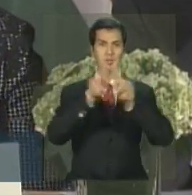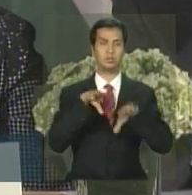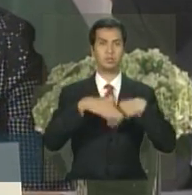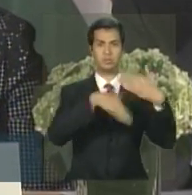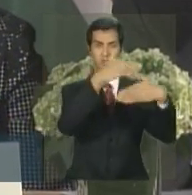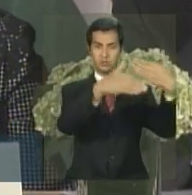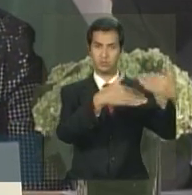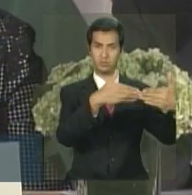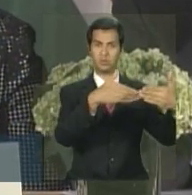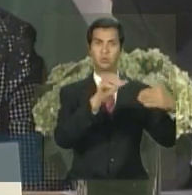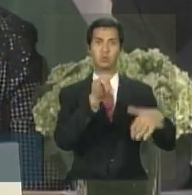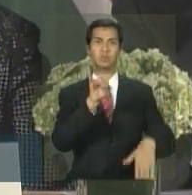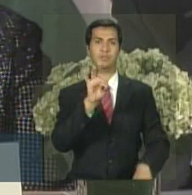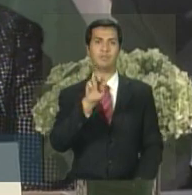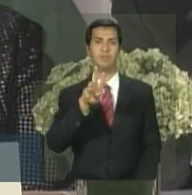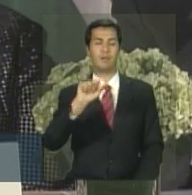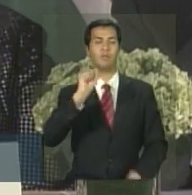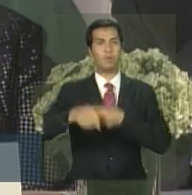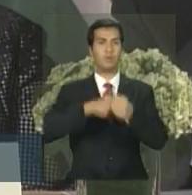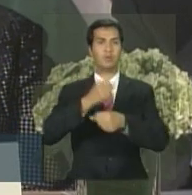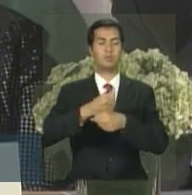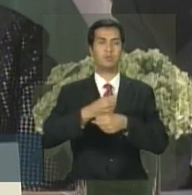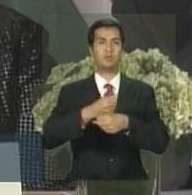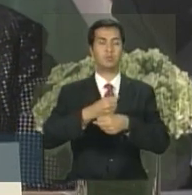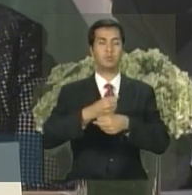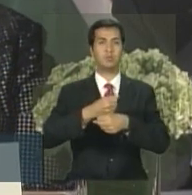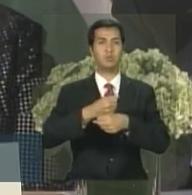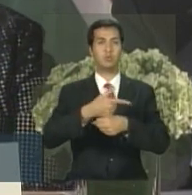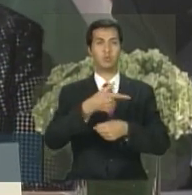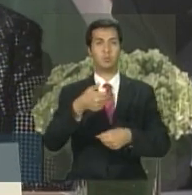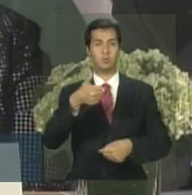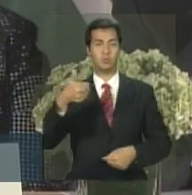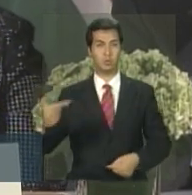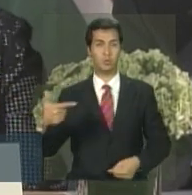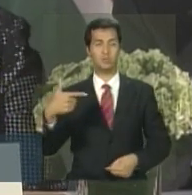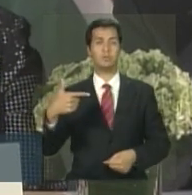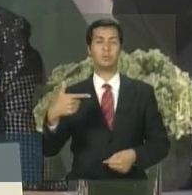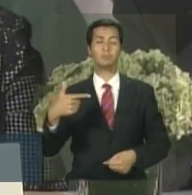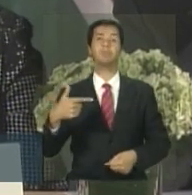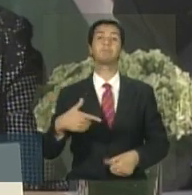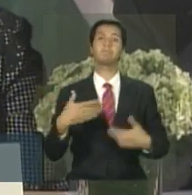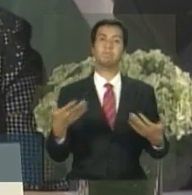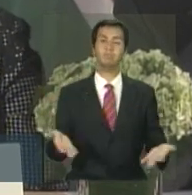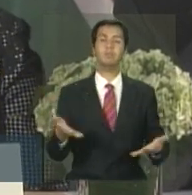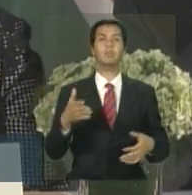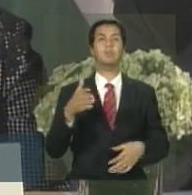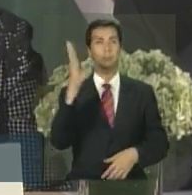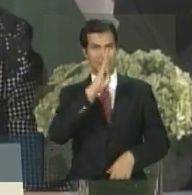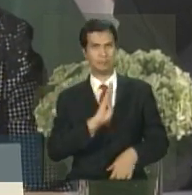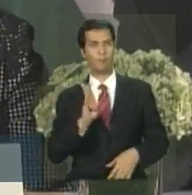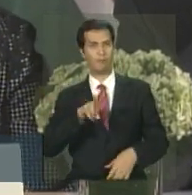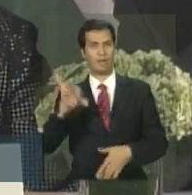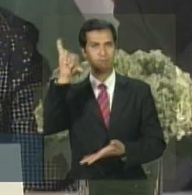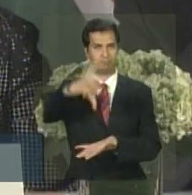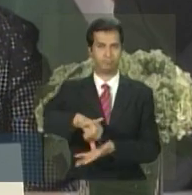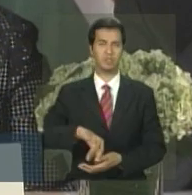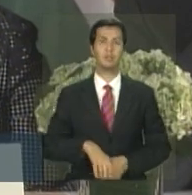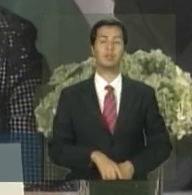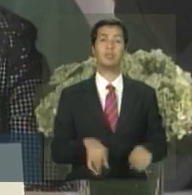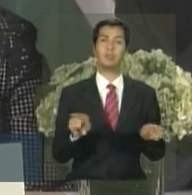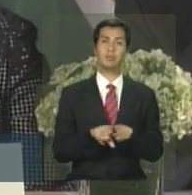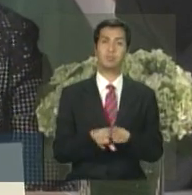Sustentável, a Rio + 20, que o Brasil terá a honra de sediar. Encontra-se em discussão no